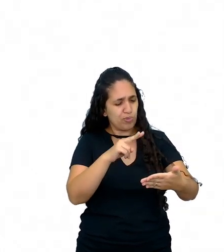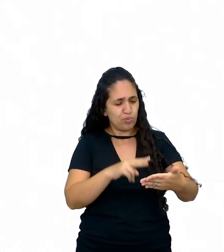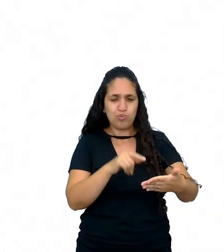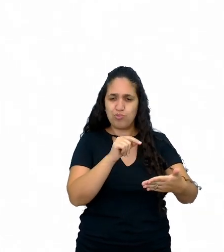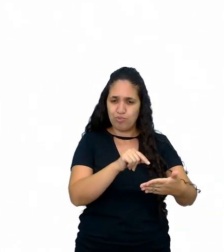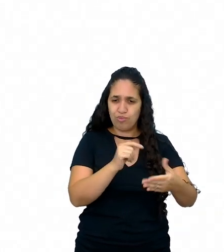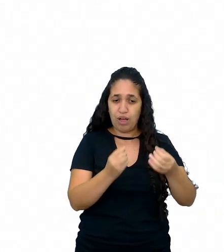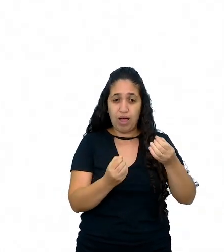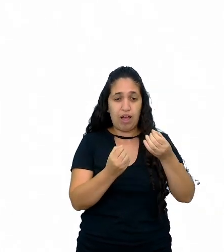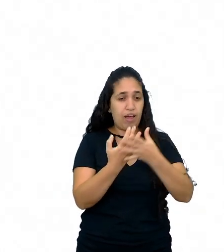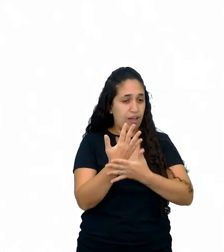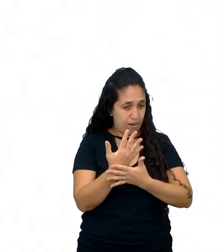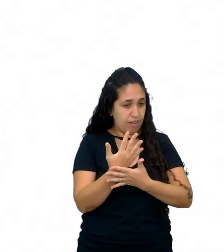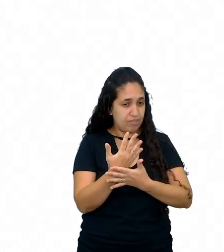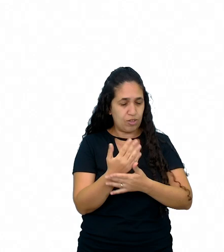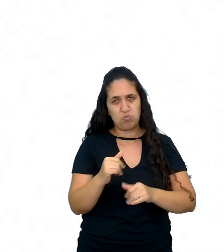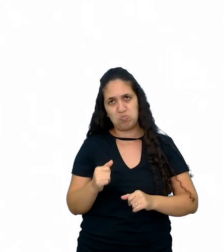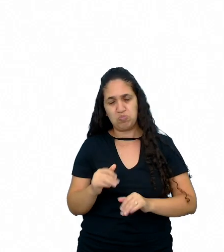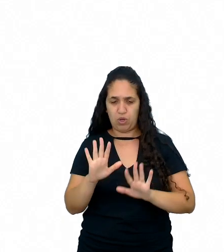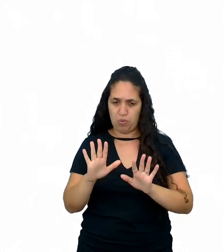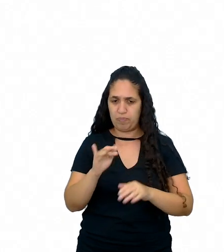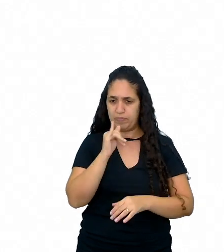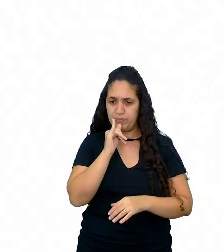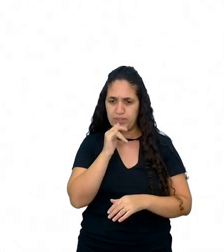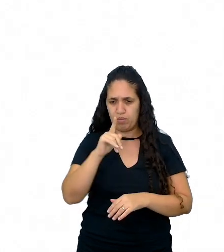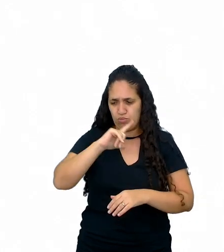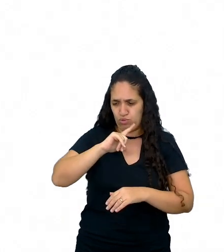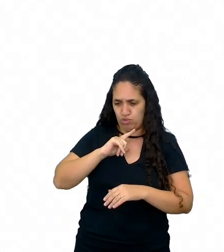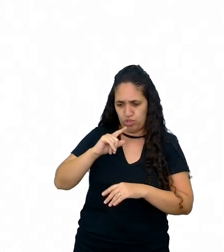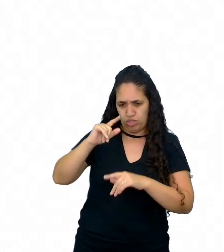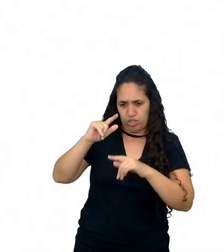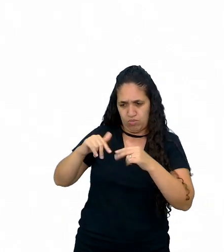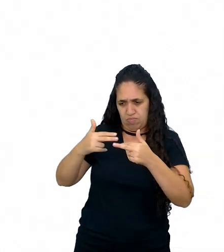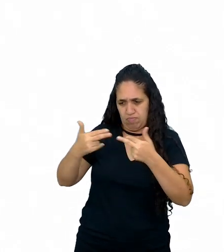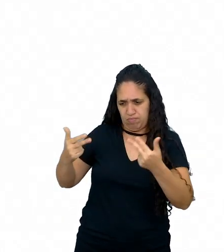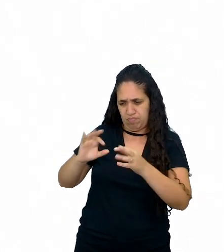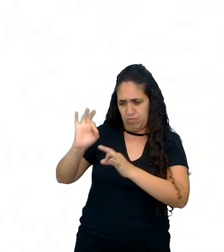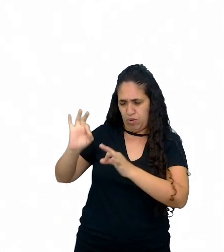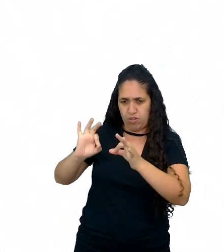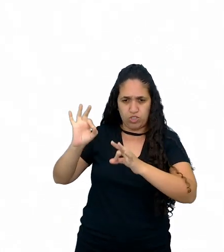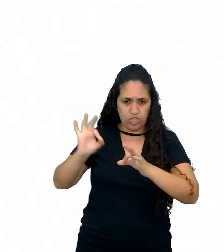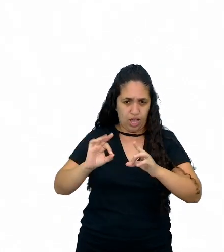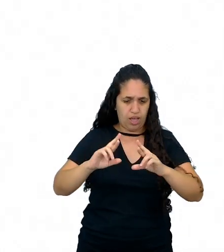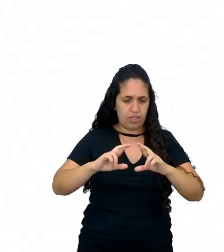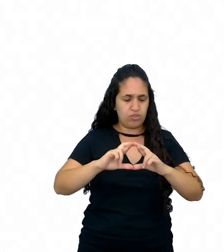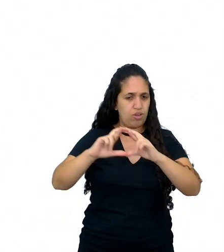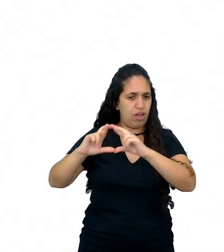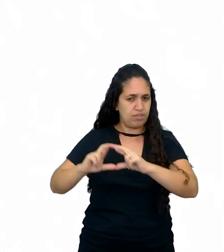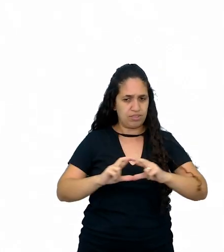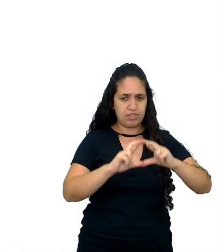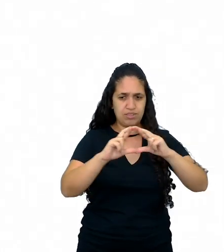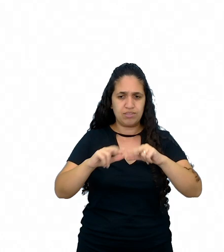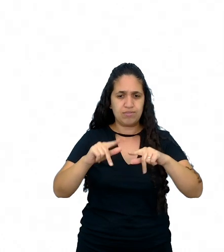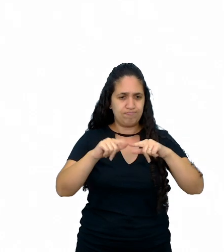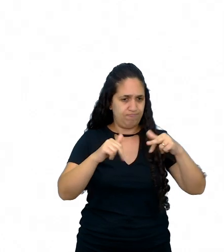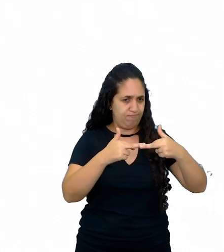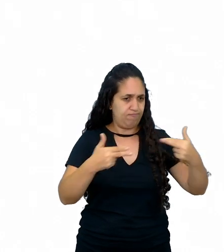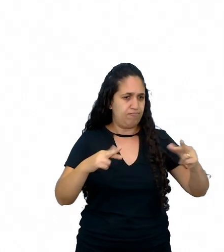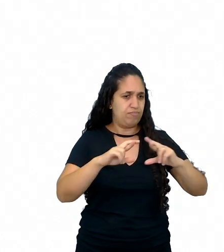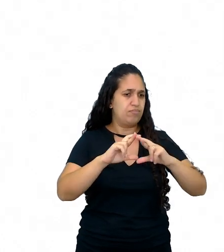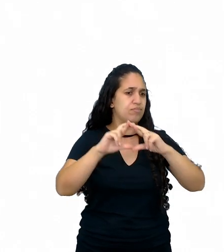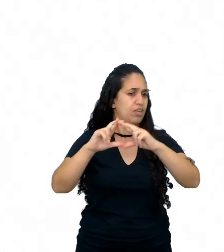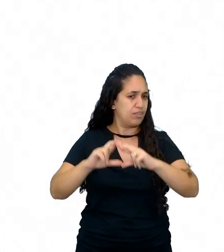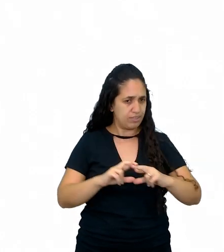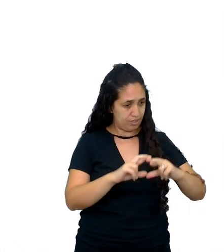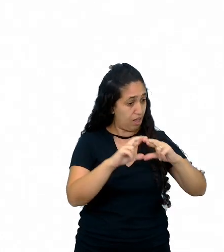né? Vamos supor, tinha um projeto que era sobre reciclado, né? Material reciclado e